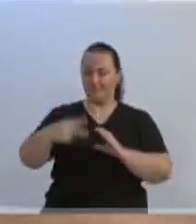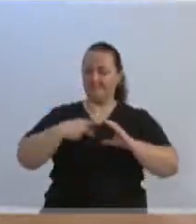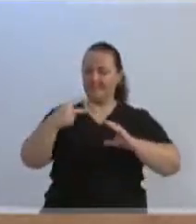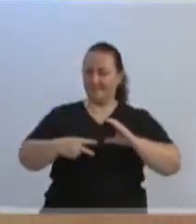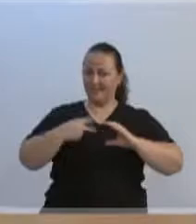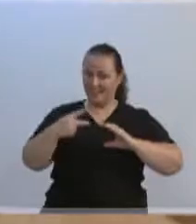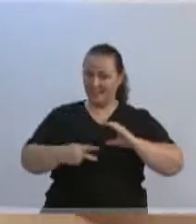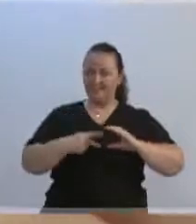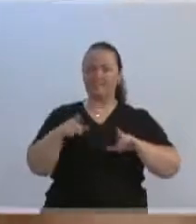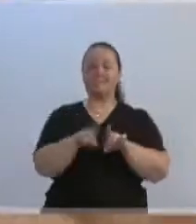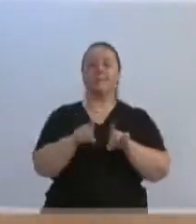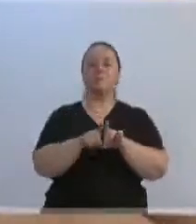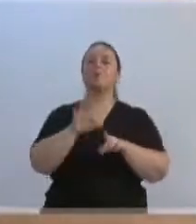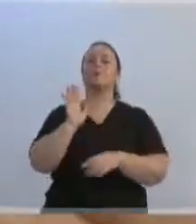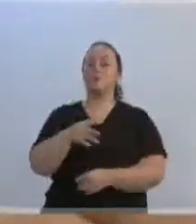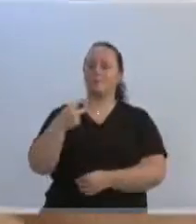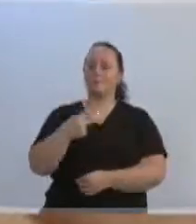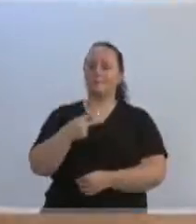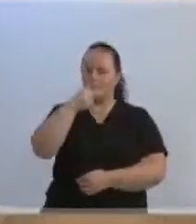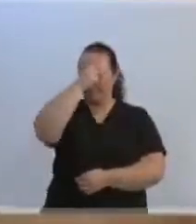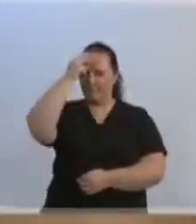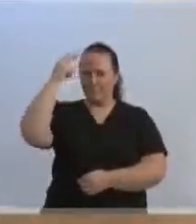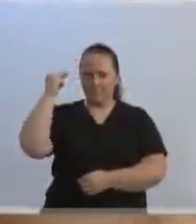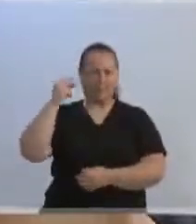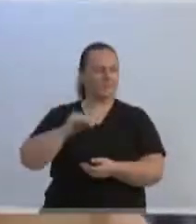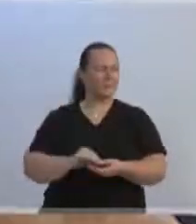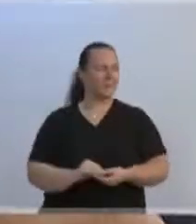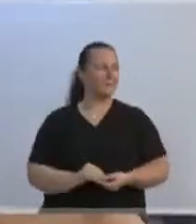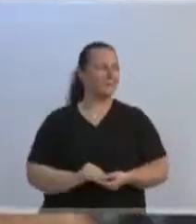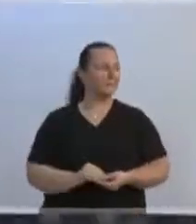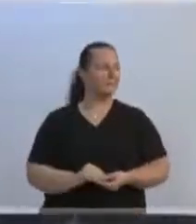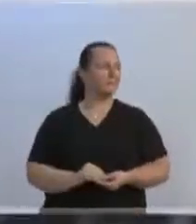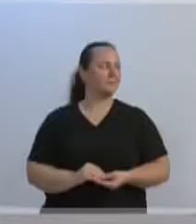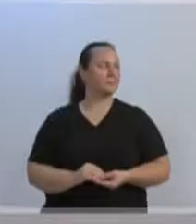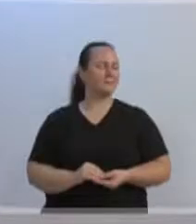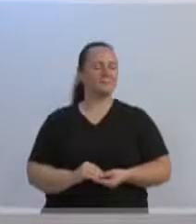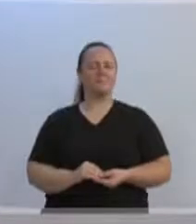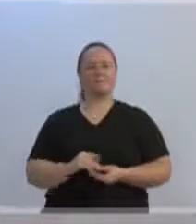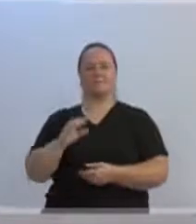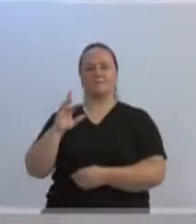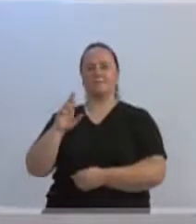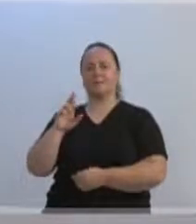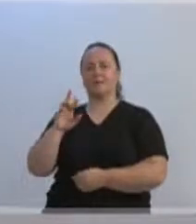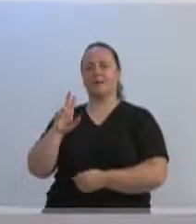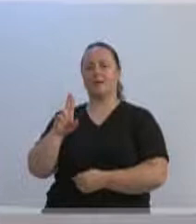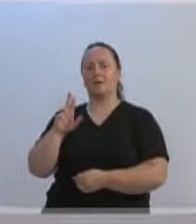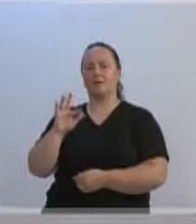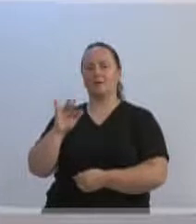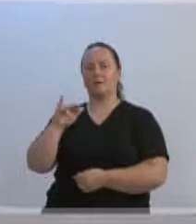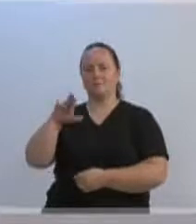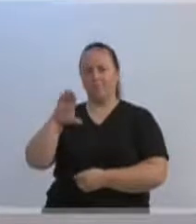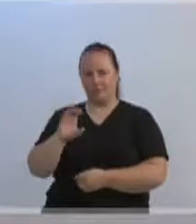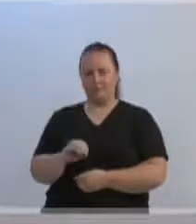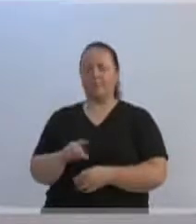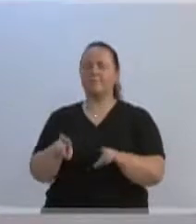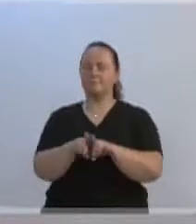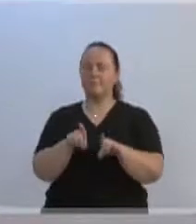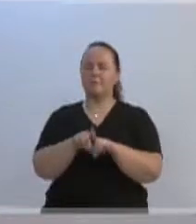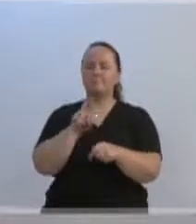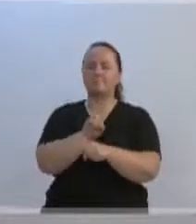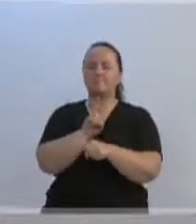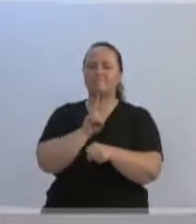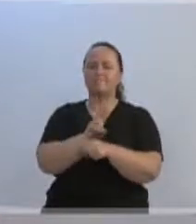juiz-prefeito tac também no novo cd tá aqui do nosso amigo fino do site também preserva luta pela manutenção